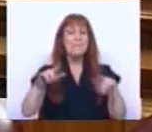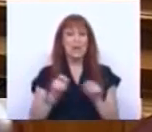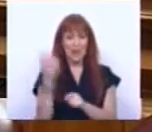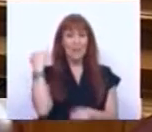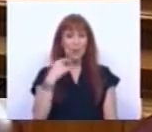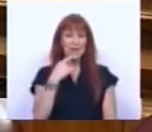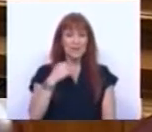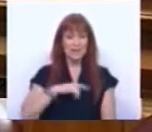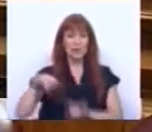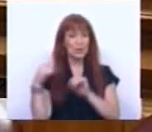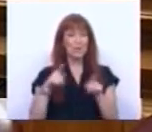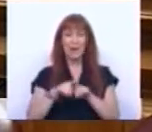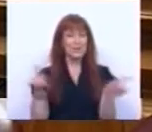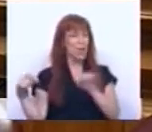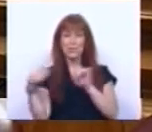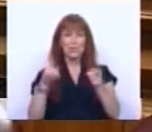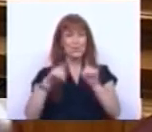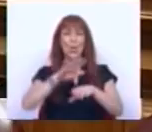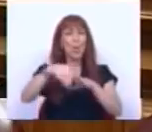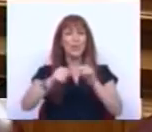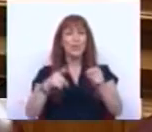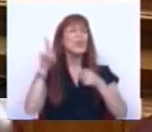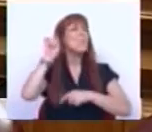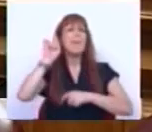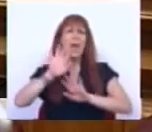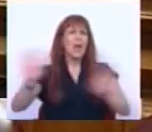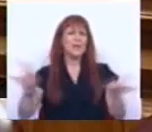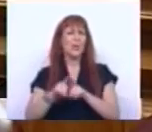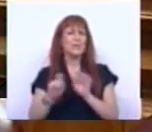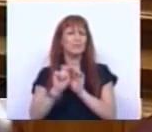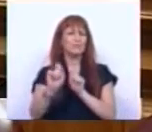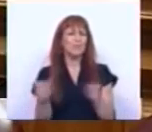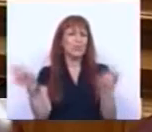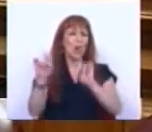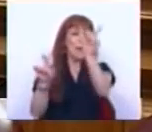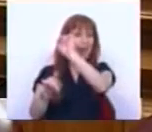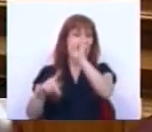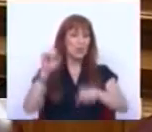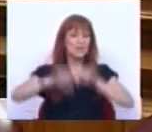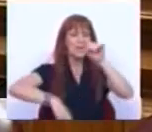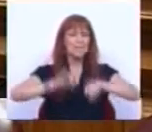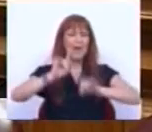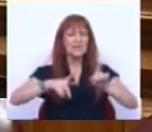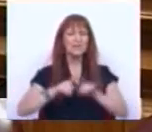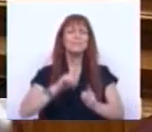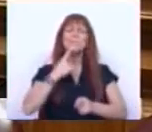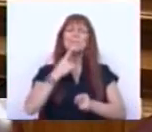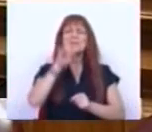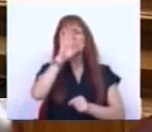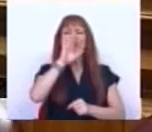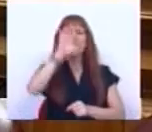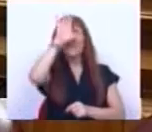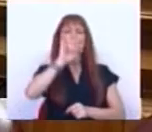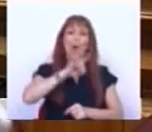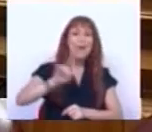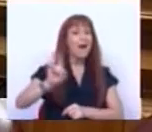há pouco referi, neste debate não está em discussão o conteúdo ou o mérito dessa redefinição. O que está em causa é perceber se o Governo